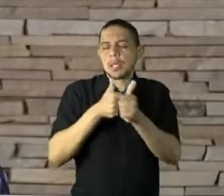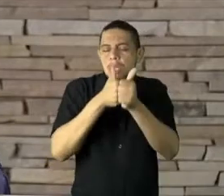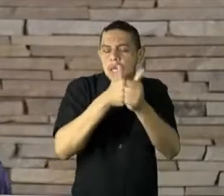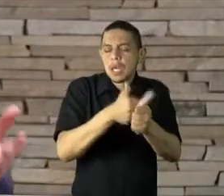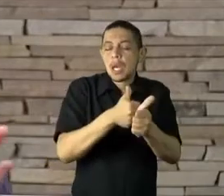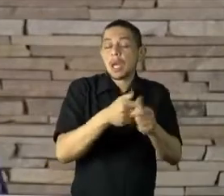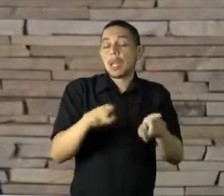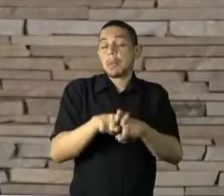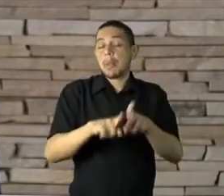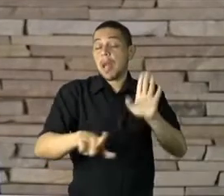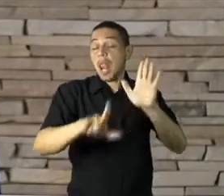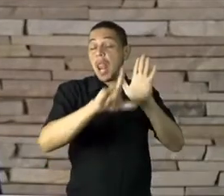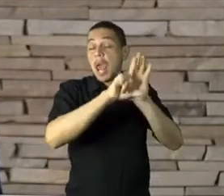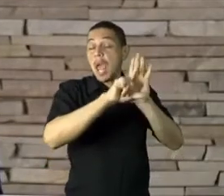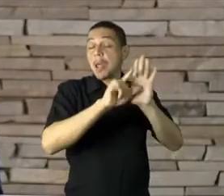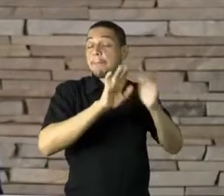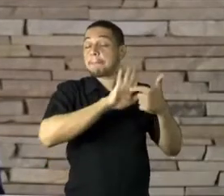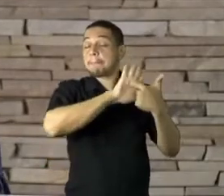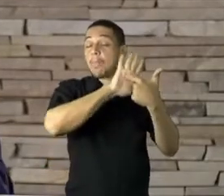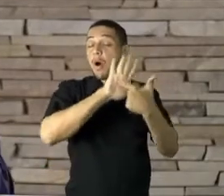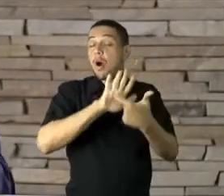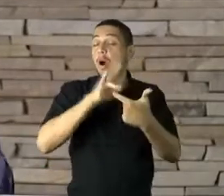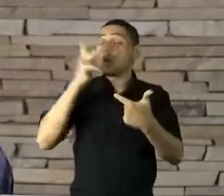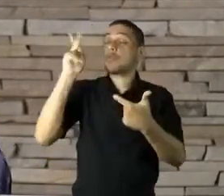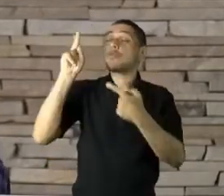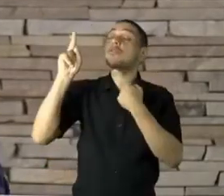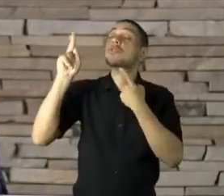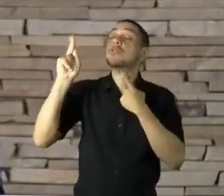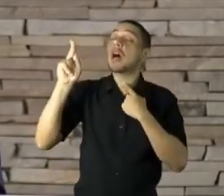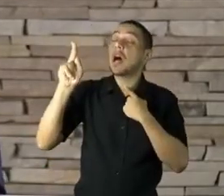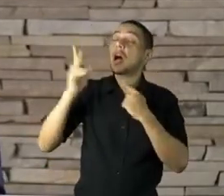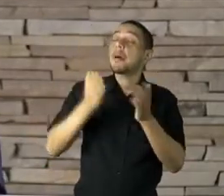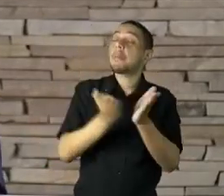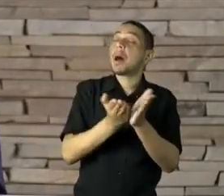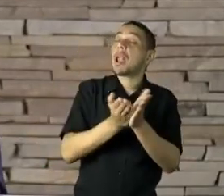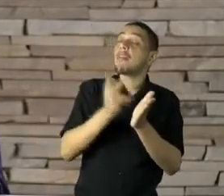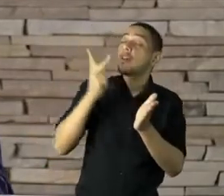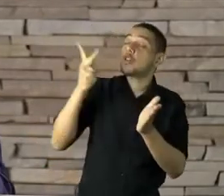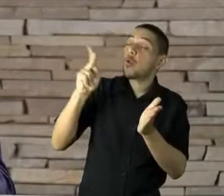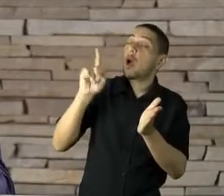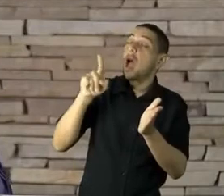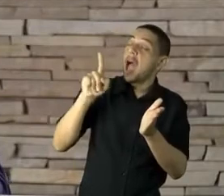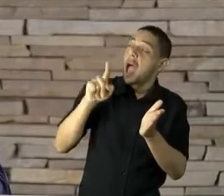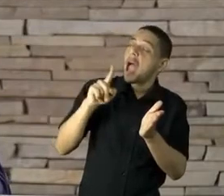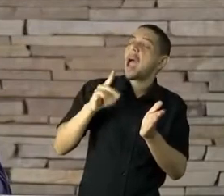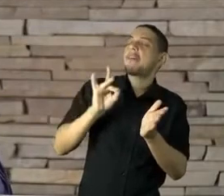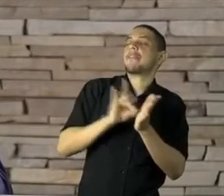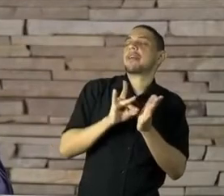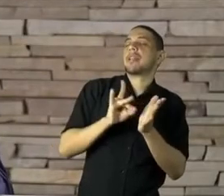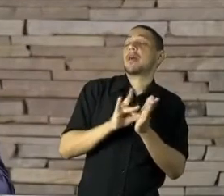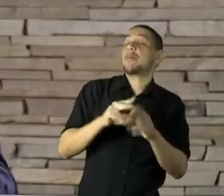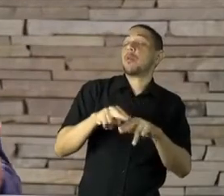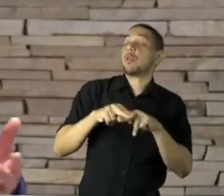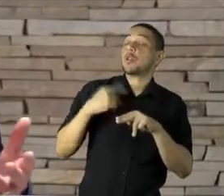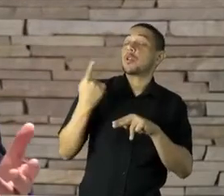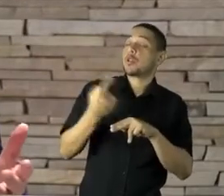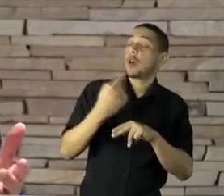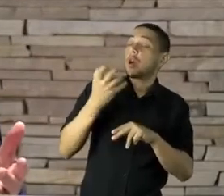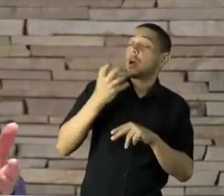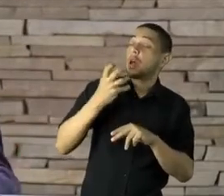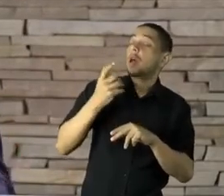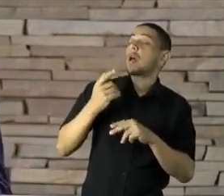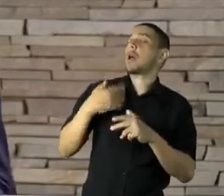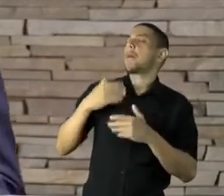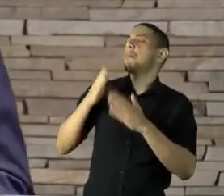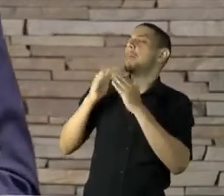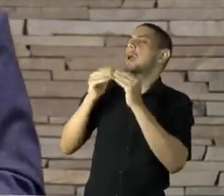tua lei nos mostra a tua vontade a tua palavra é a verdade e nós queremos a Deus suplicar